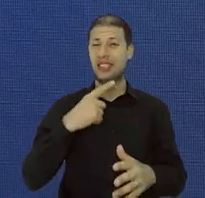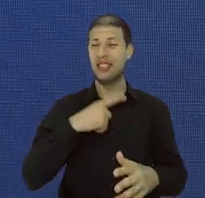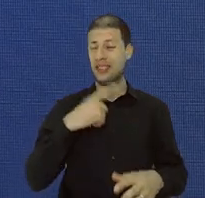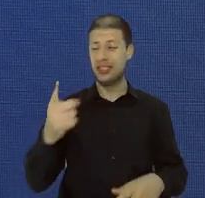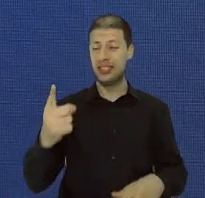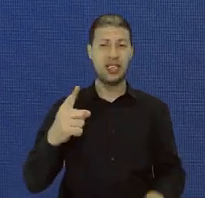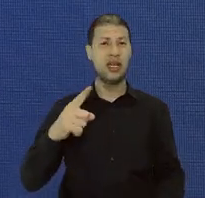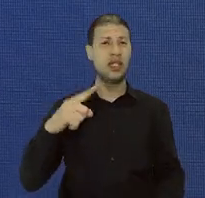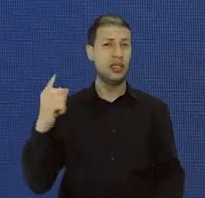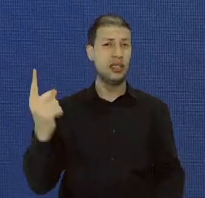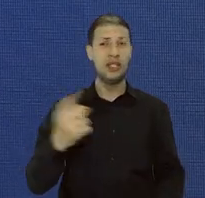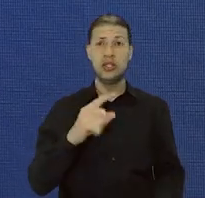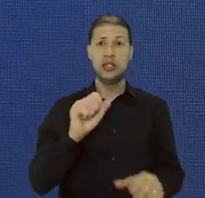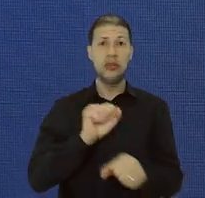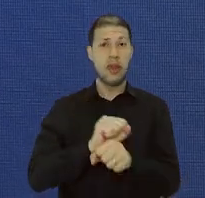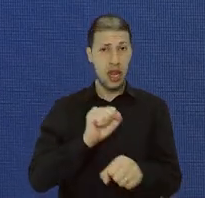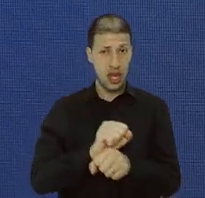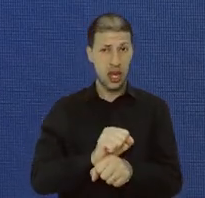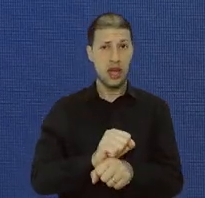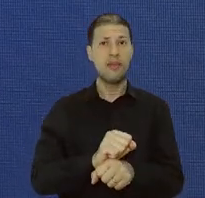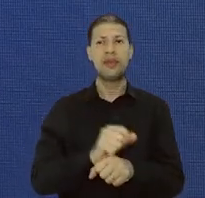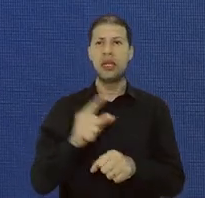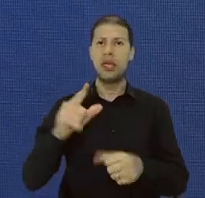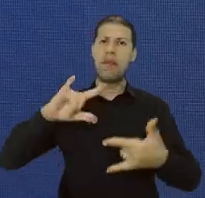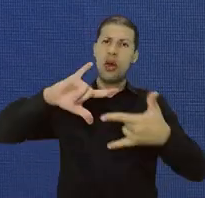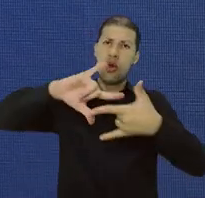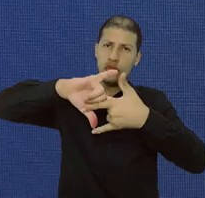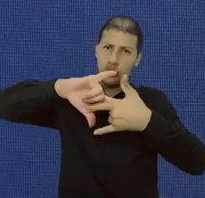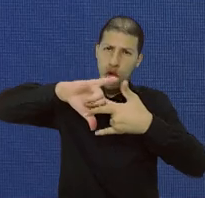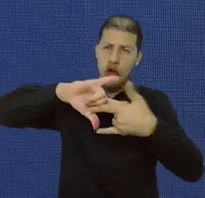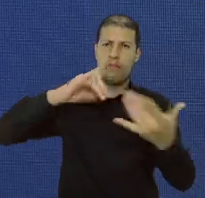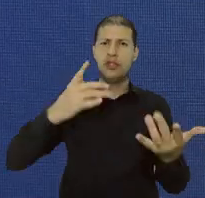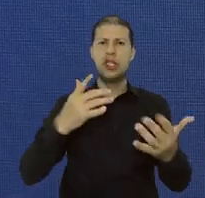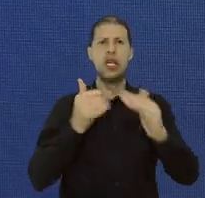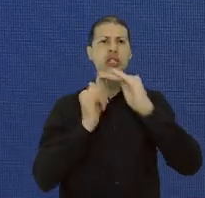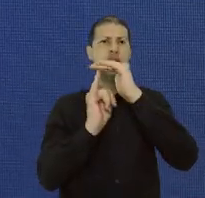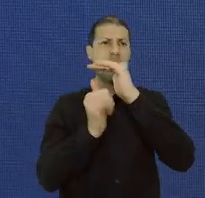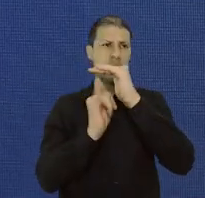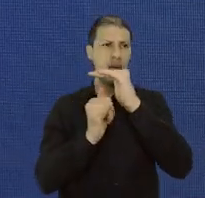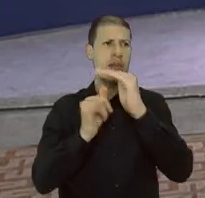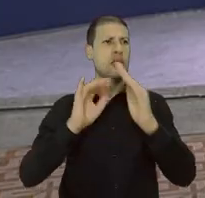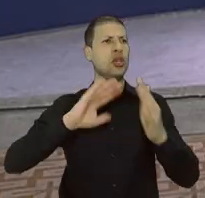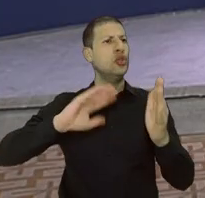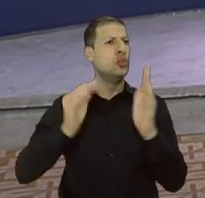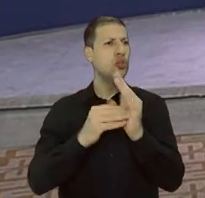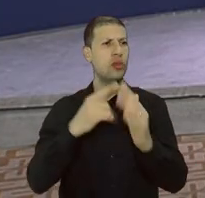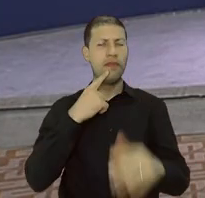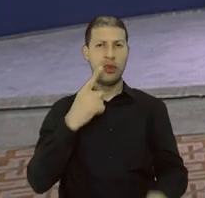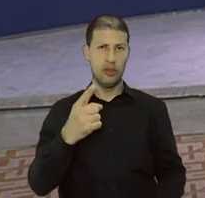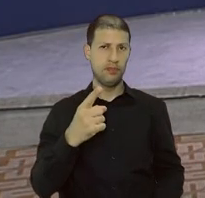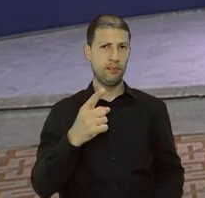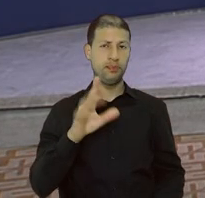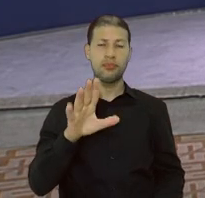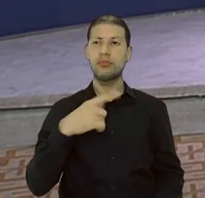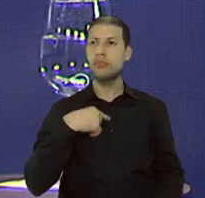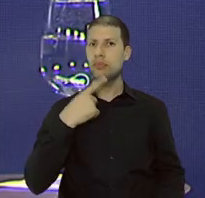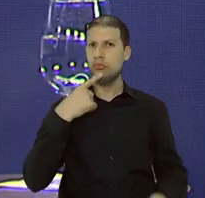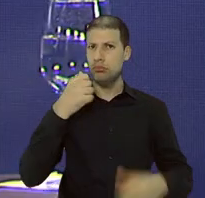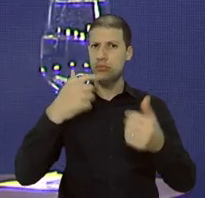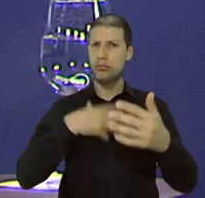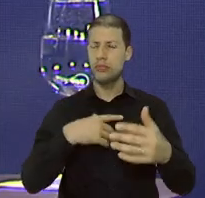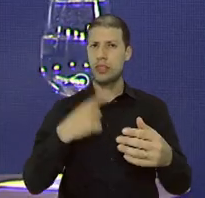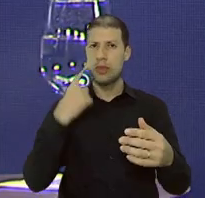Microsoft até uma Startup todas elas passaram para essa depuração eu confesso que quando o indicador de sucesso